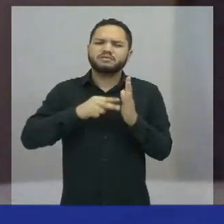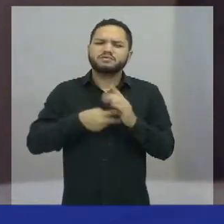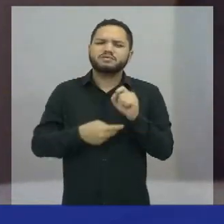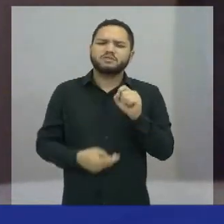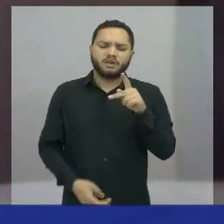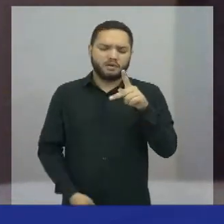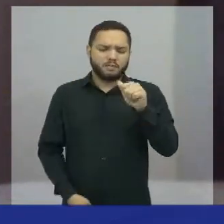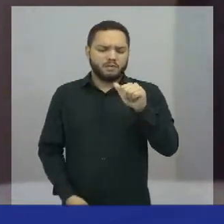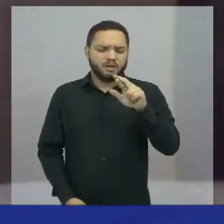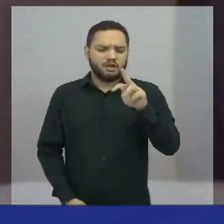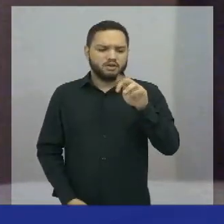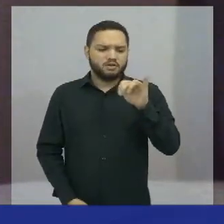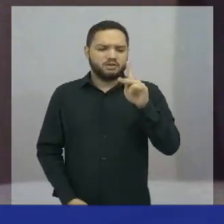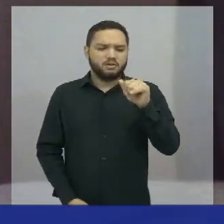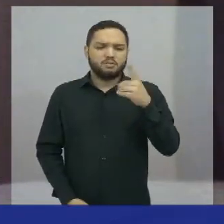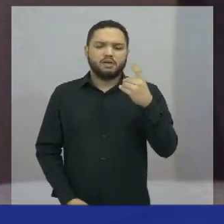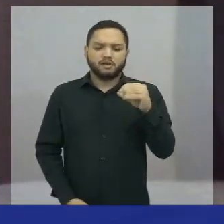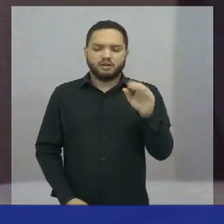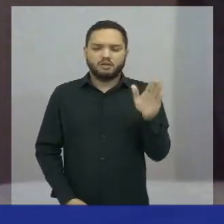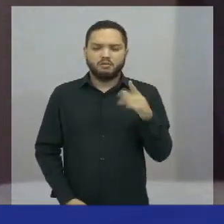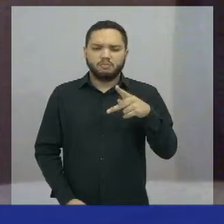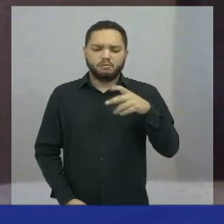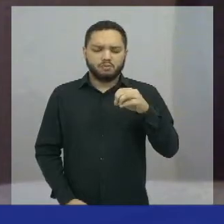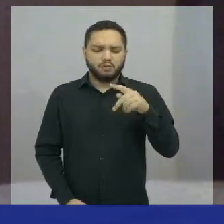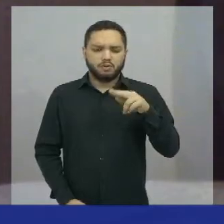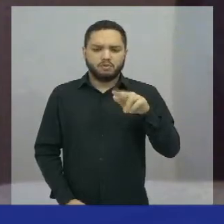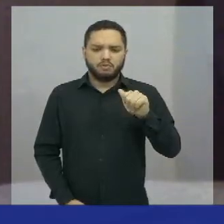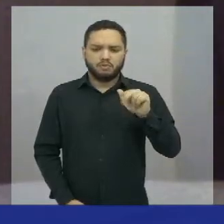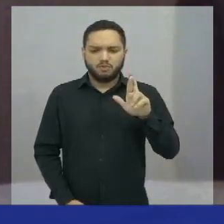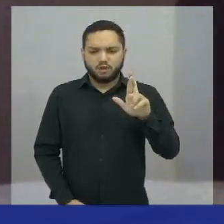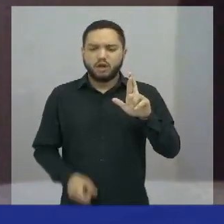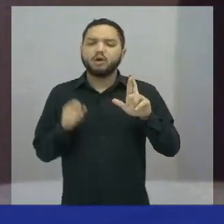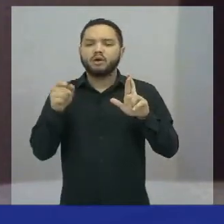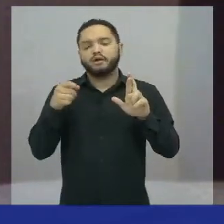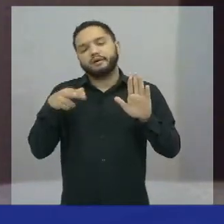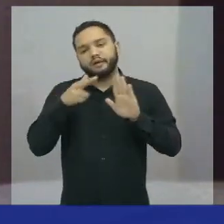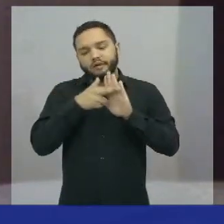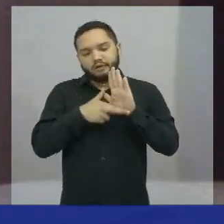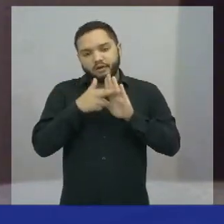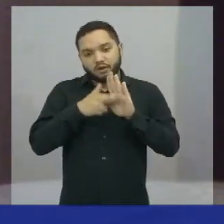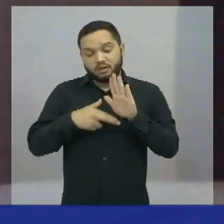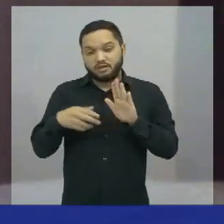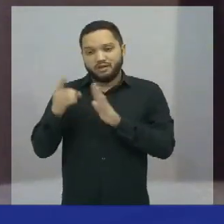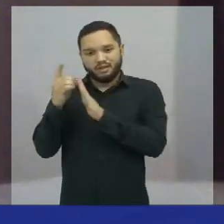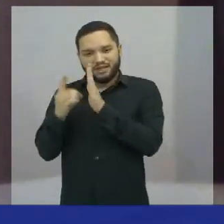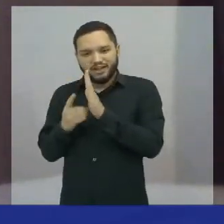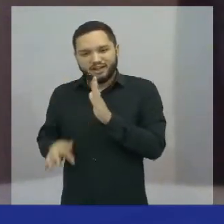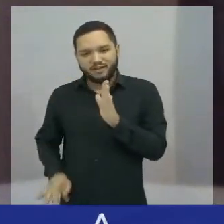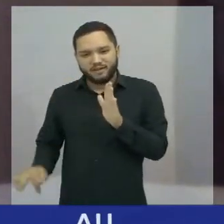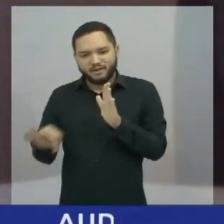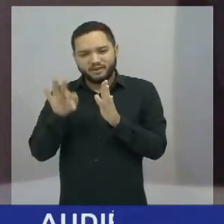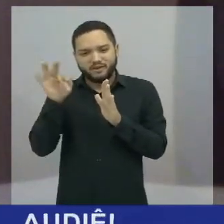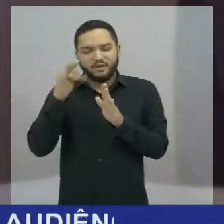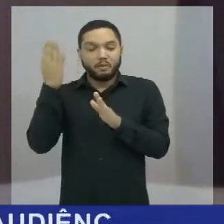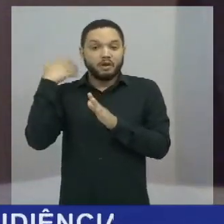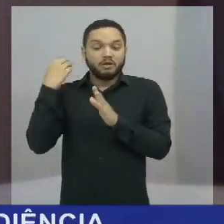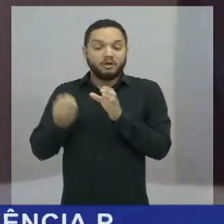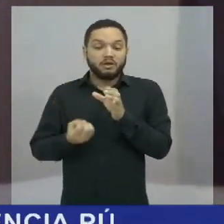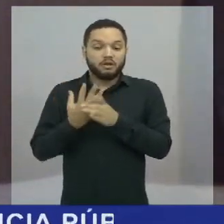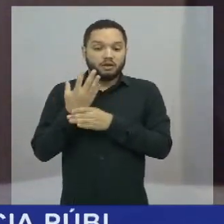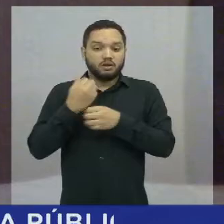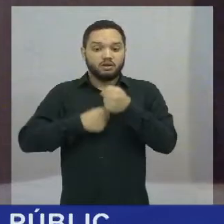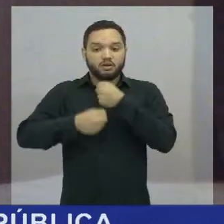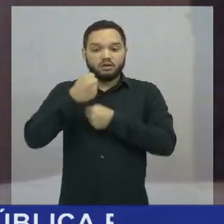de regulamentar um decreto federal, publicado, se eu não me engano, em 2016,